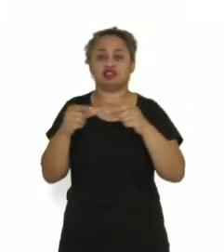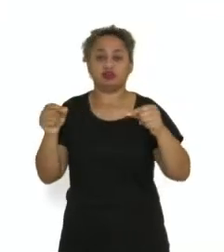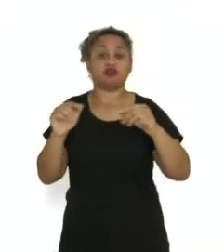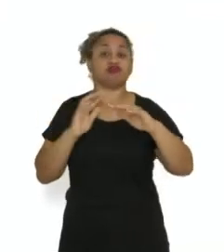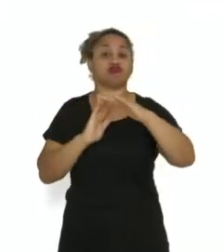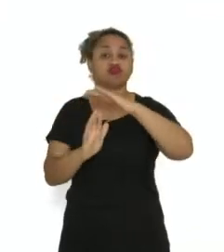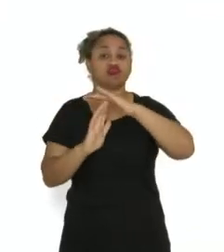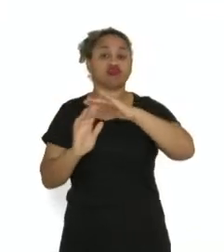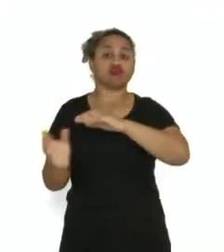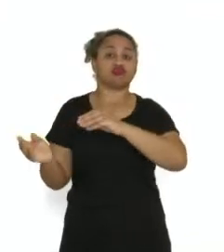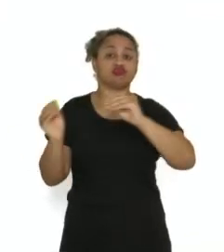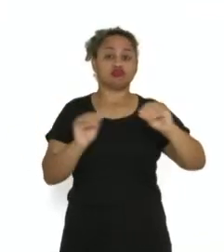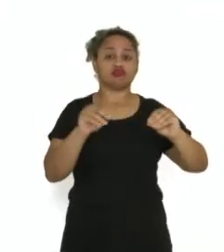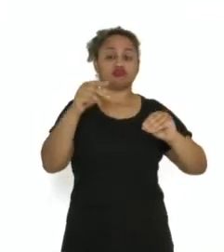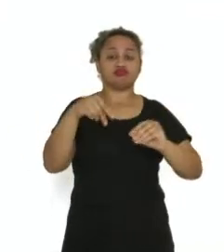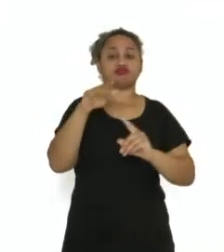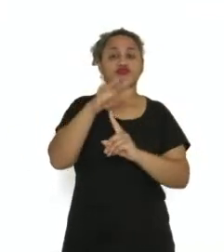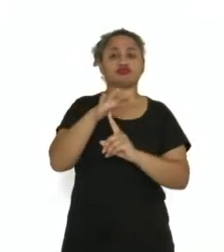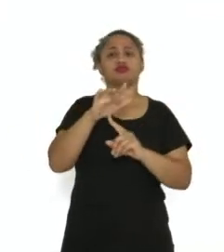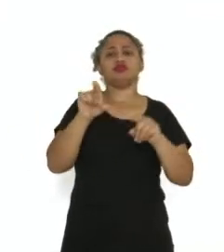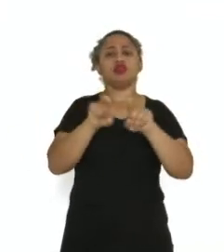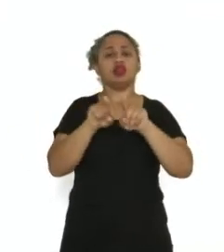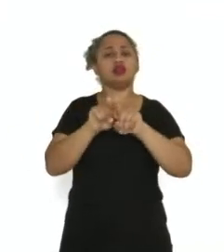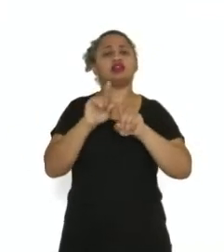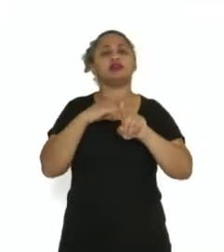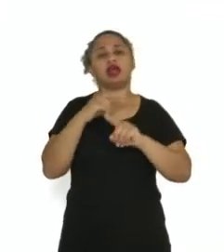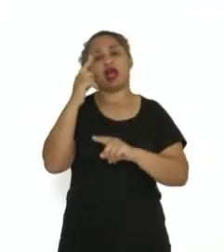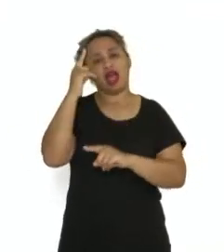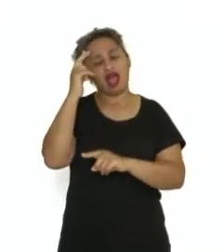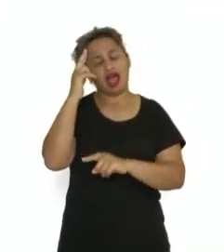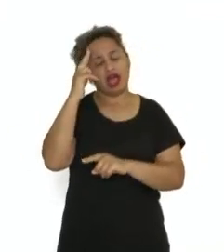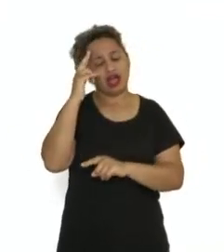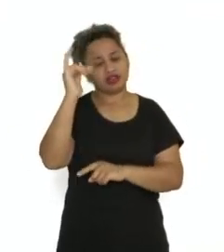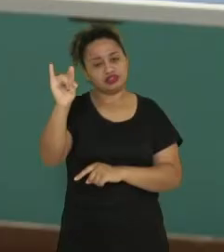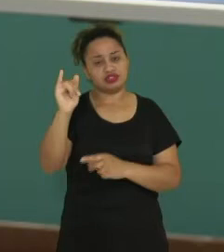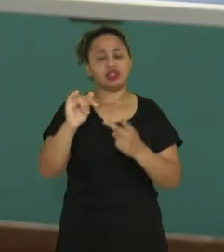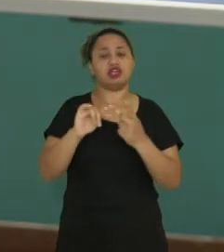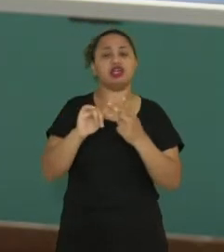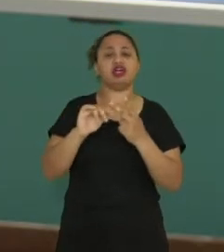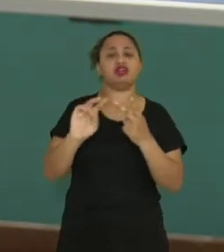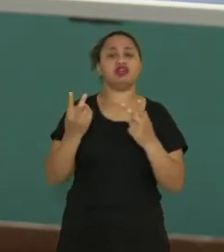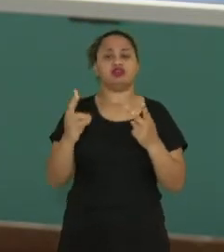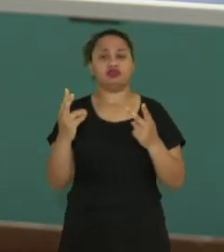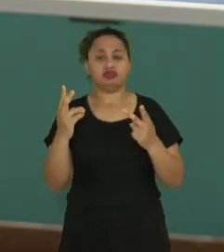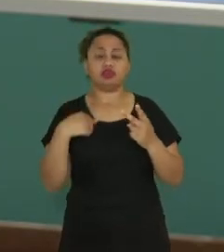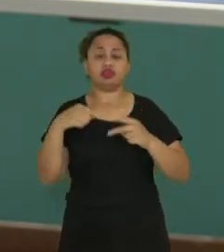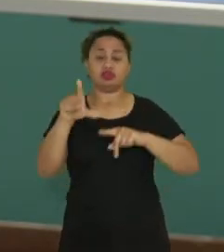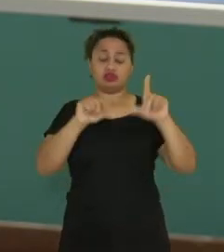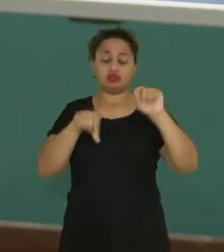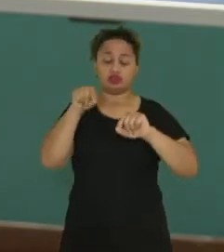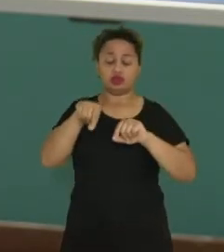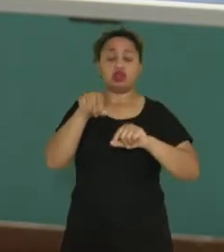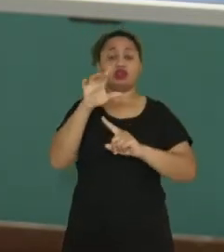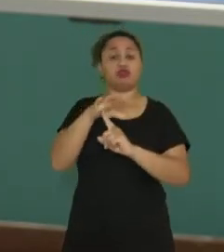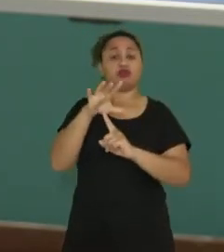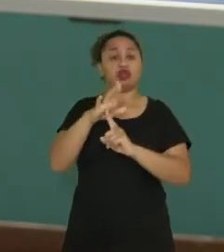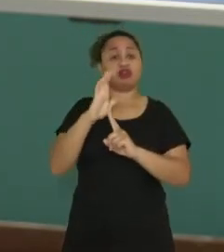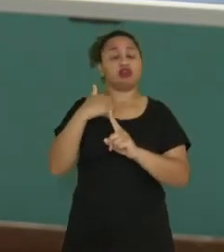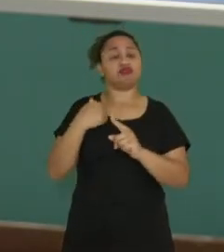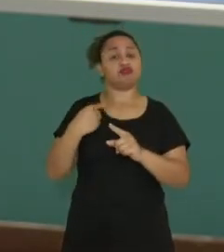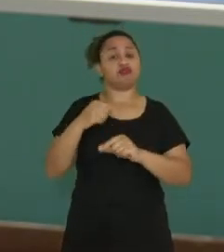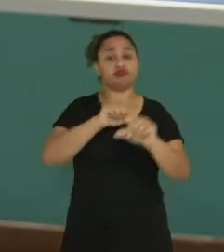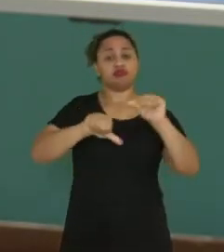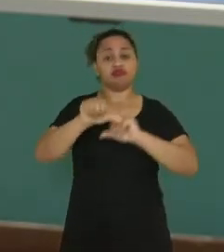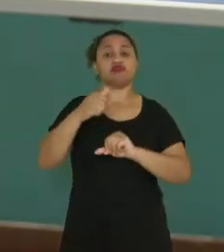da atualidade, né, haitianos, venezuelanos, né, que escolheram o Paraná para recomeçar as suas vidas, né?